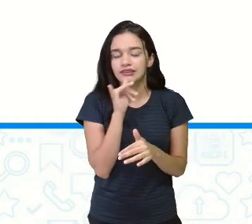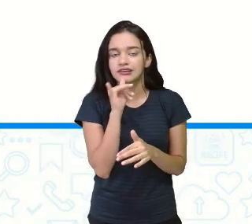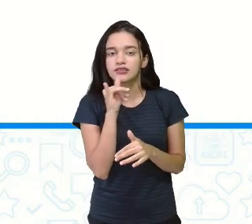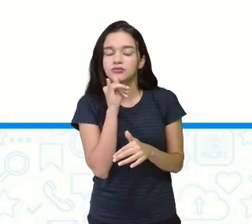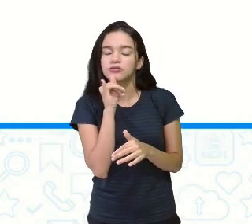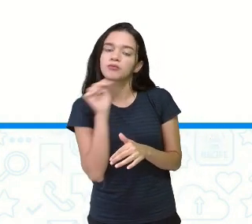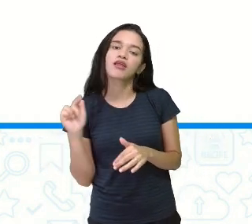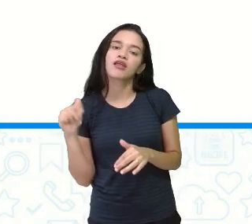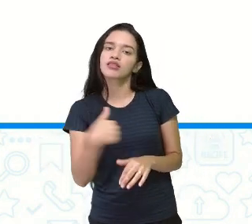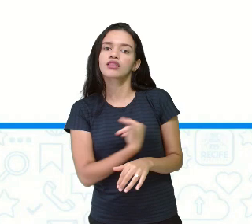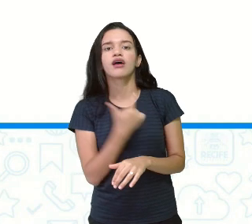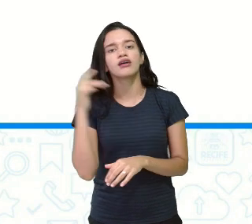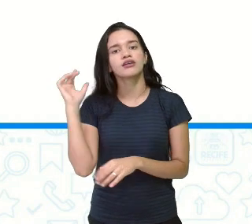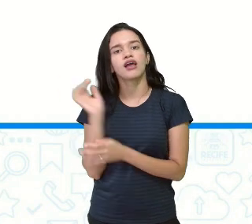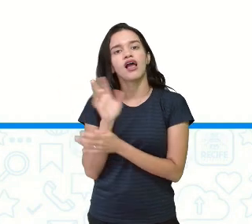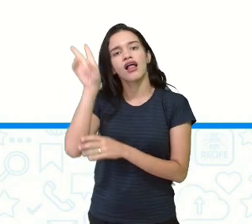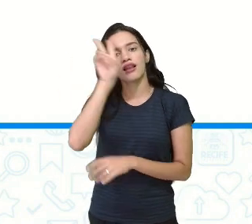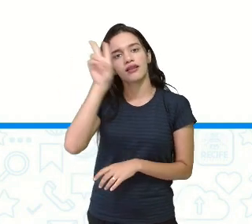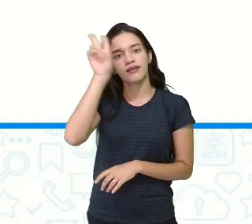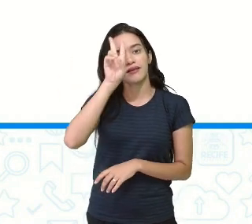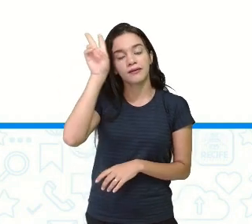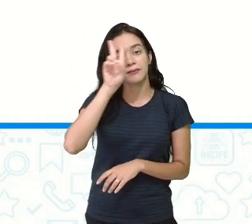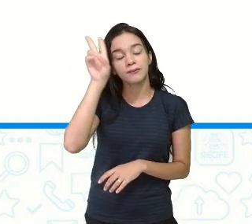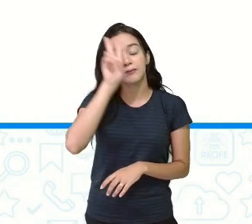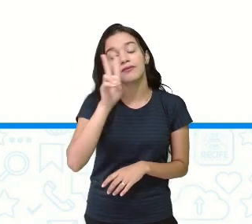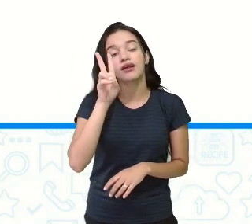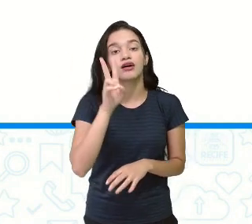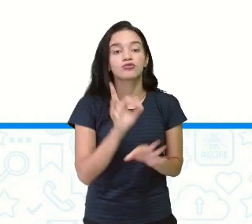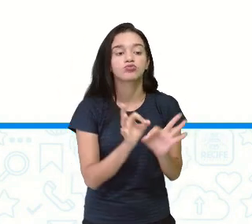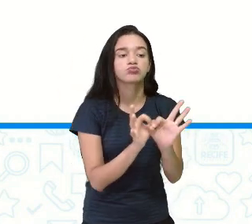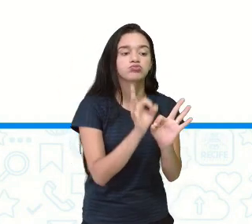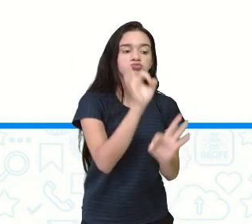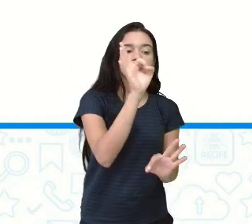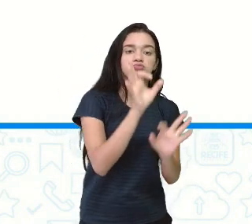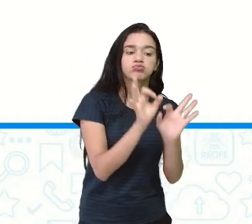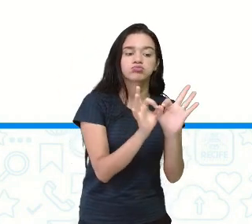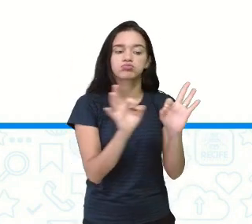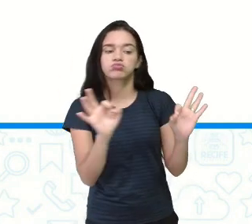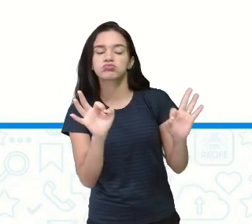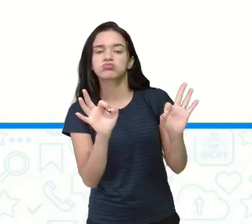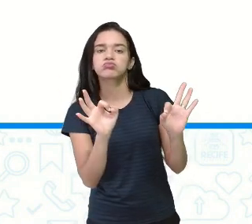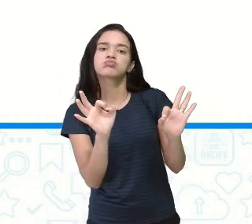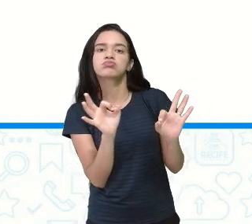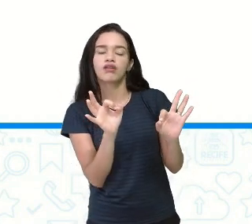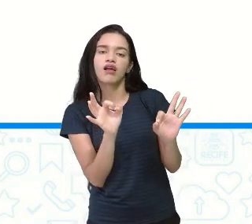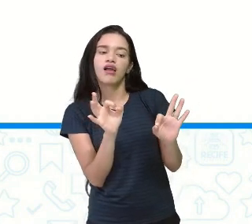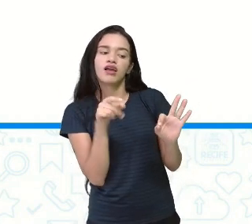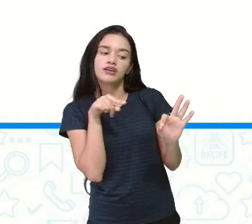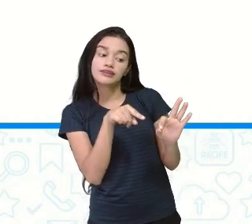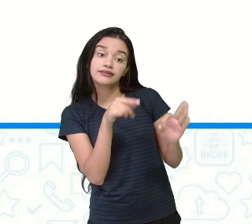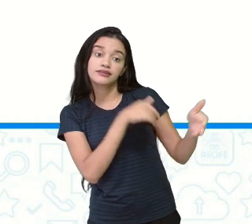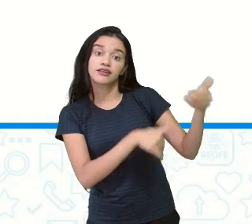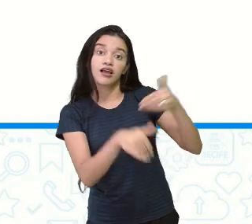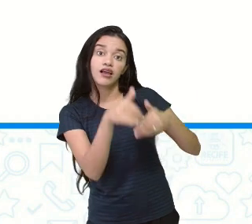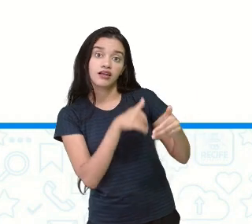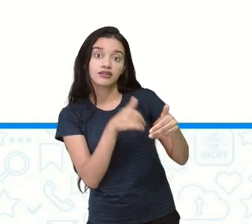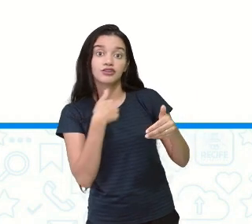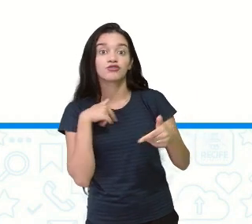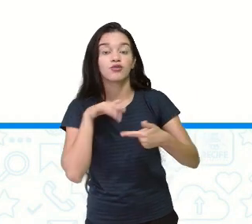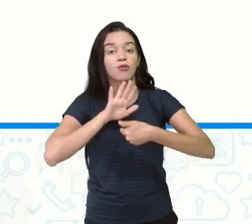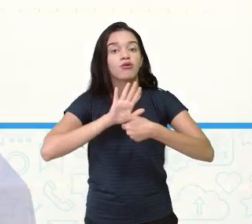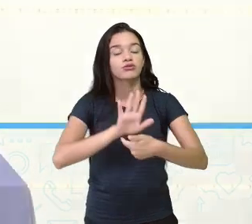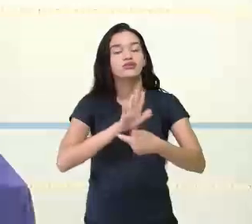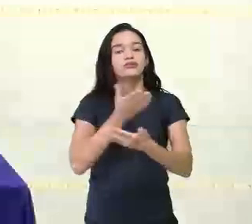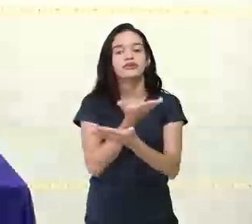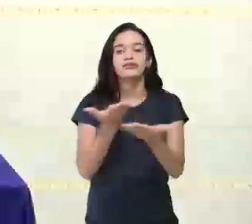gente relembrar um pouquinho isso, quais são as unidades de medidas e quais são as grandezas que elas estão relacionadas, eu vou apresentar